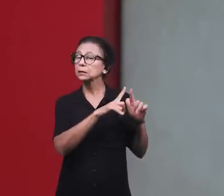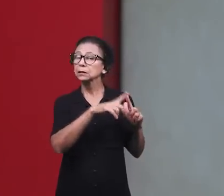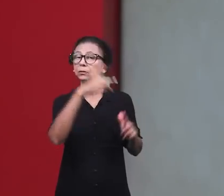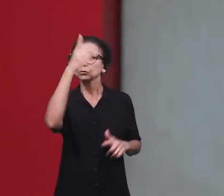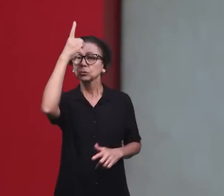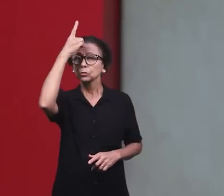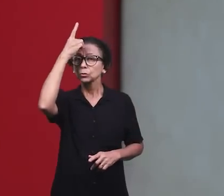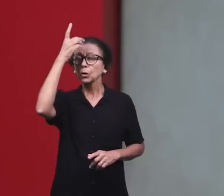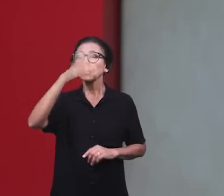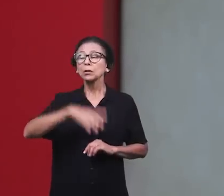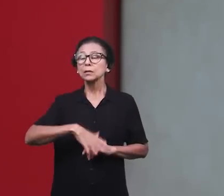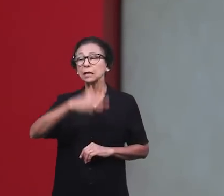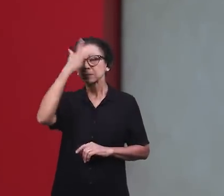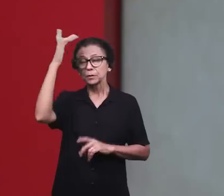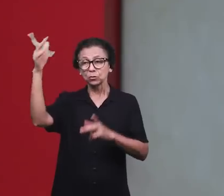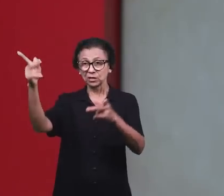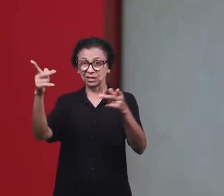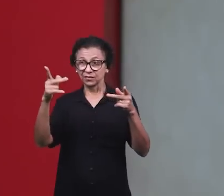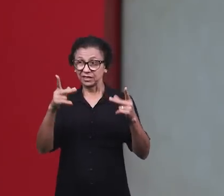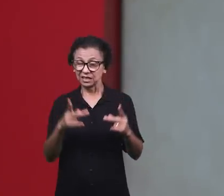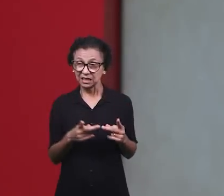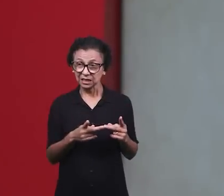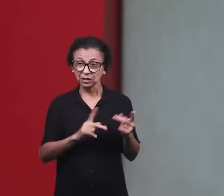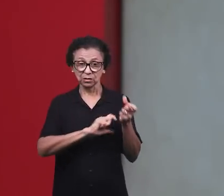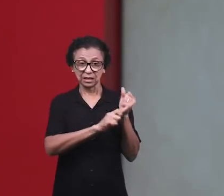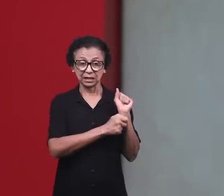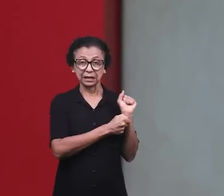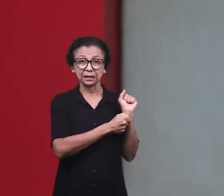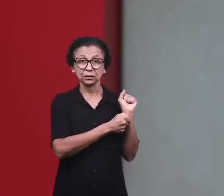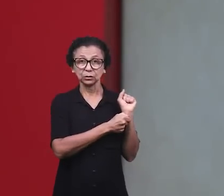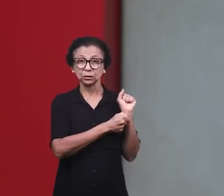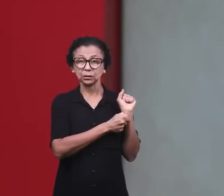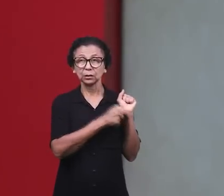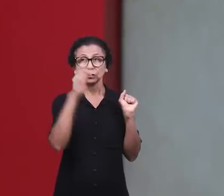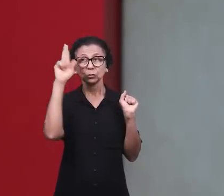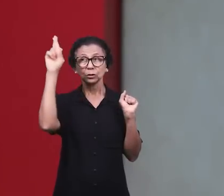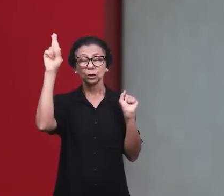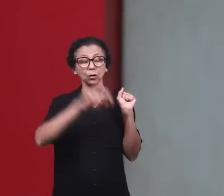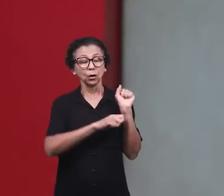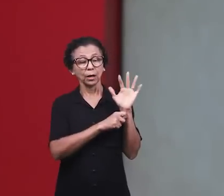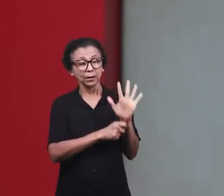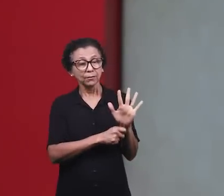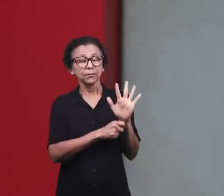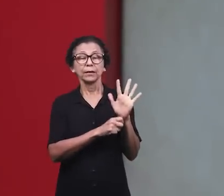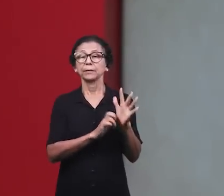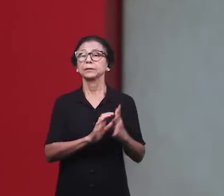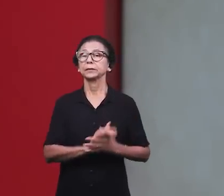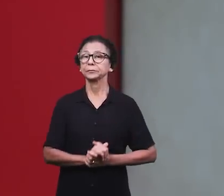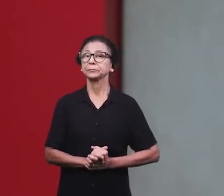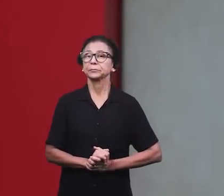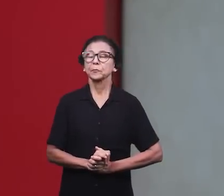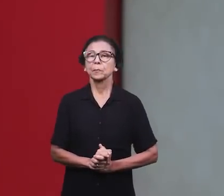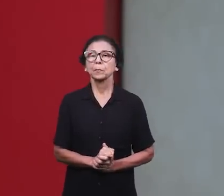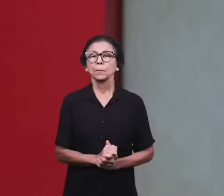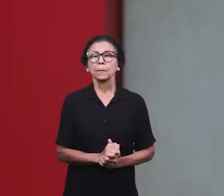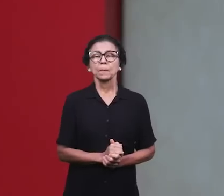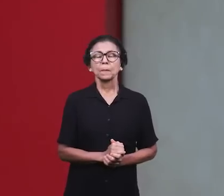segredos do coração dos visitantes e nos contou alguns testemunhos de visitantes em que o Senhor